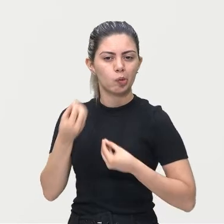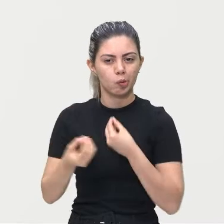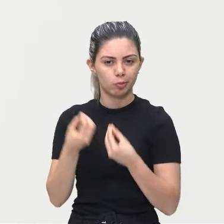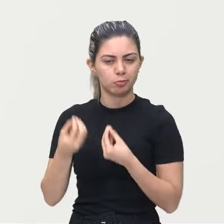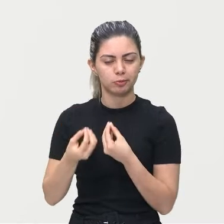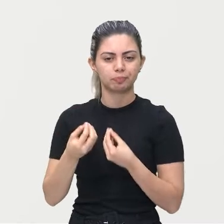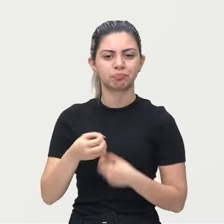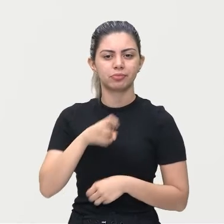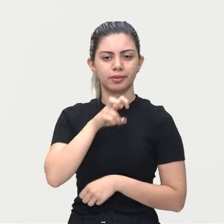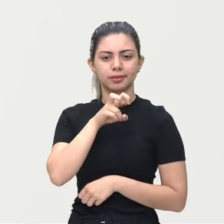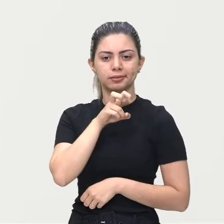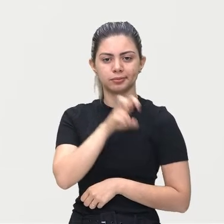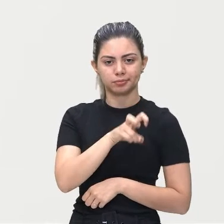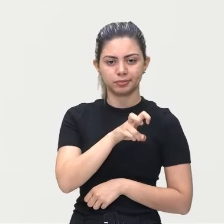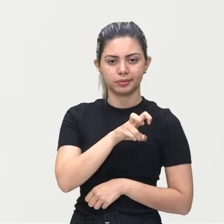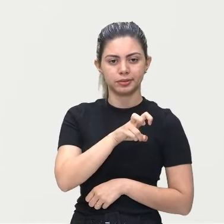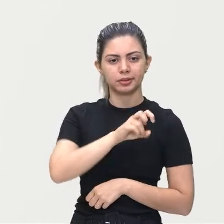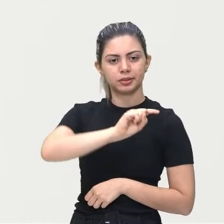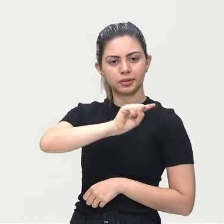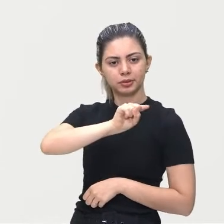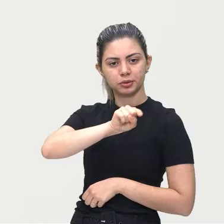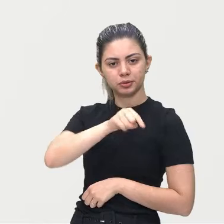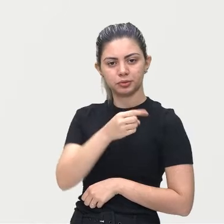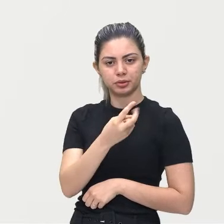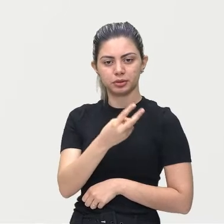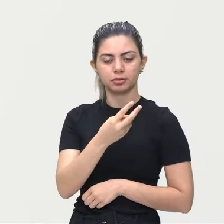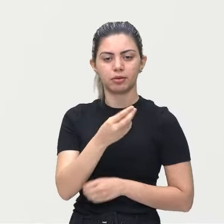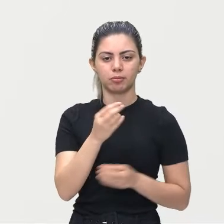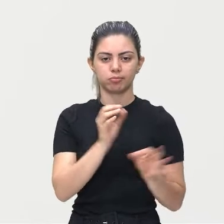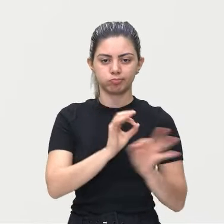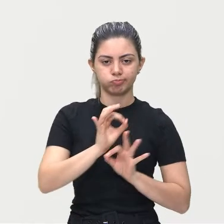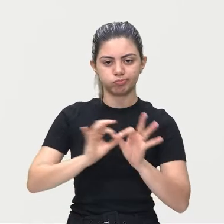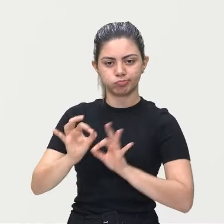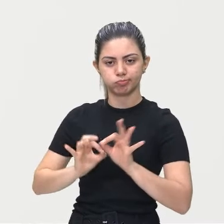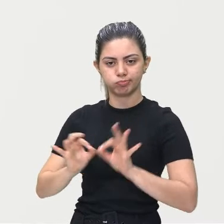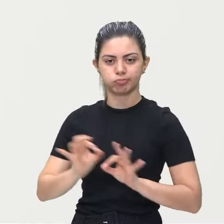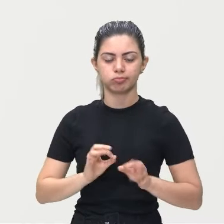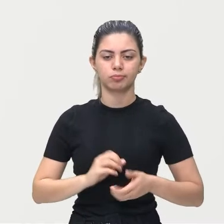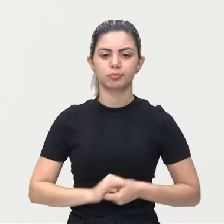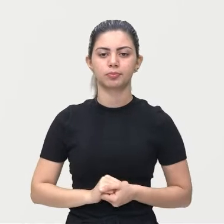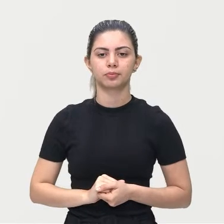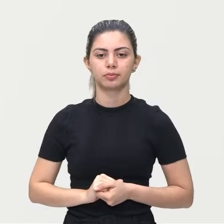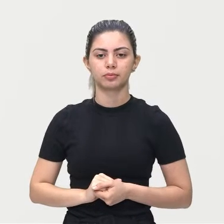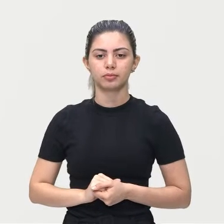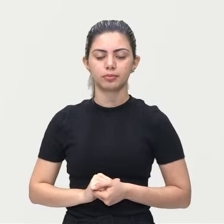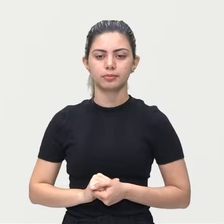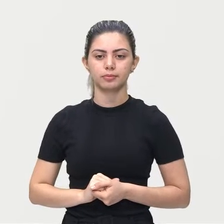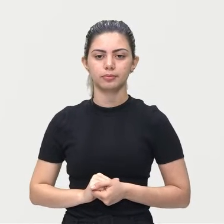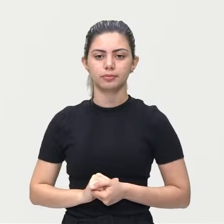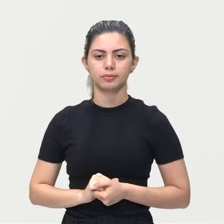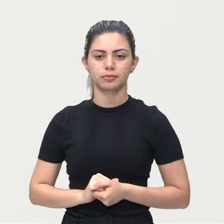5, né, 5, deixa eu colocar aqui, ó,